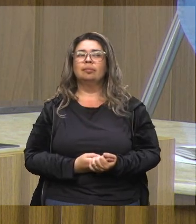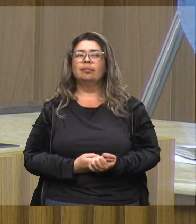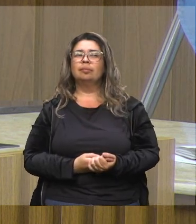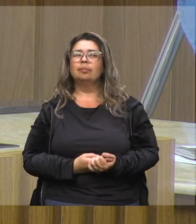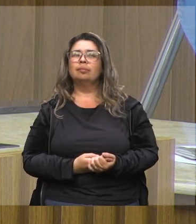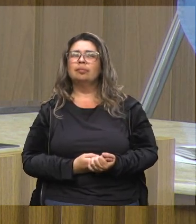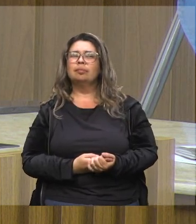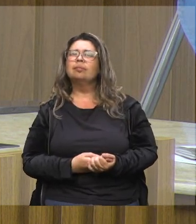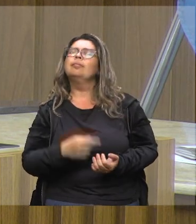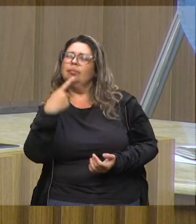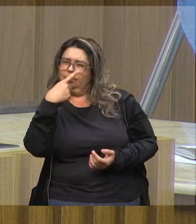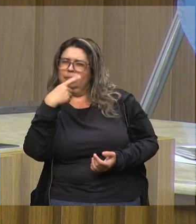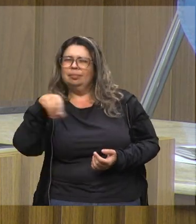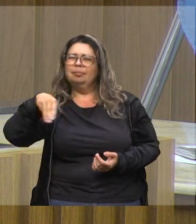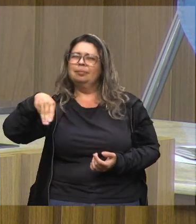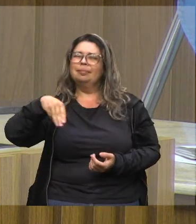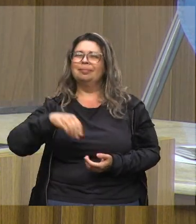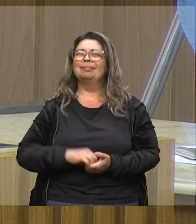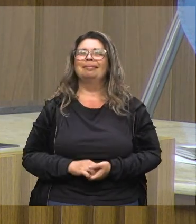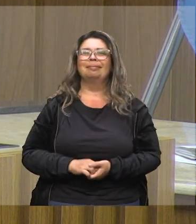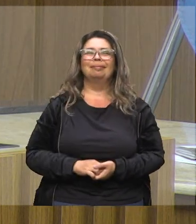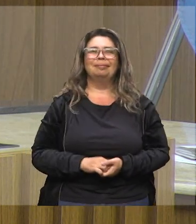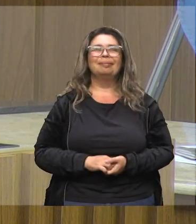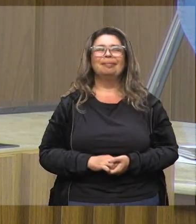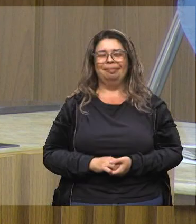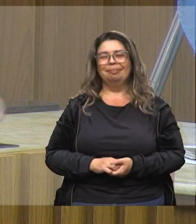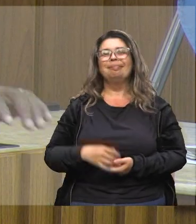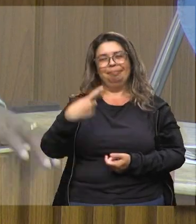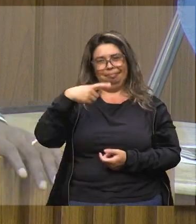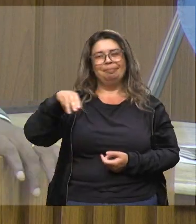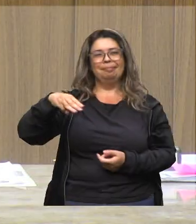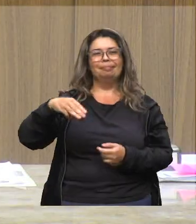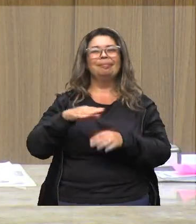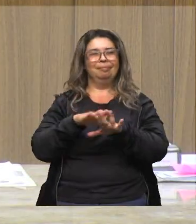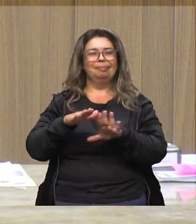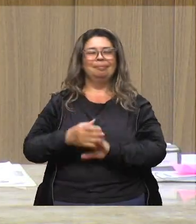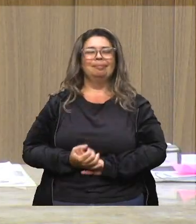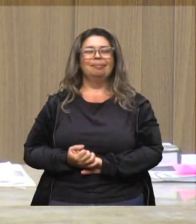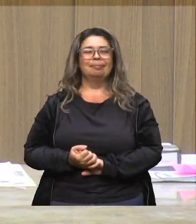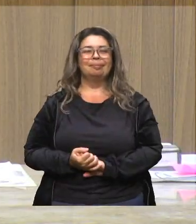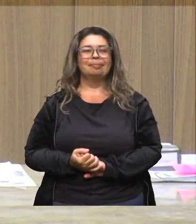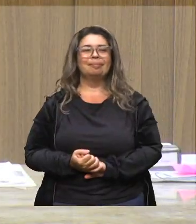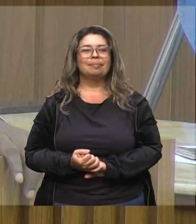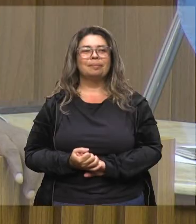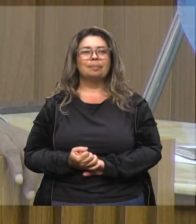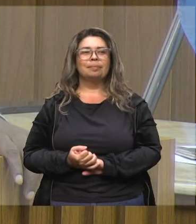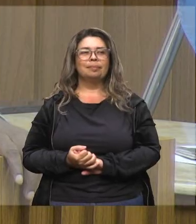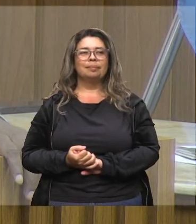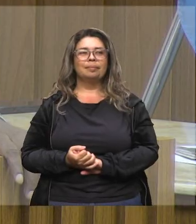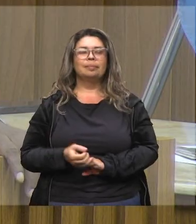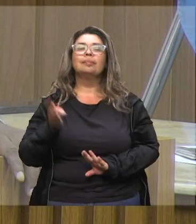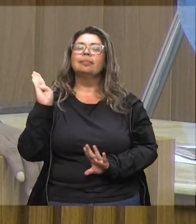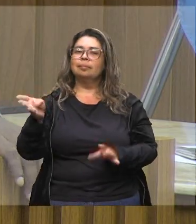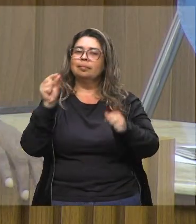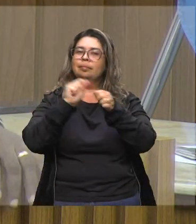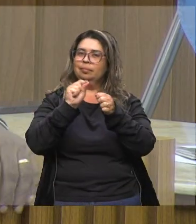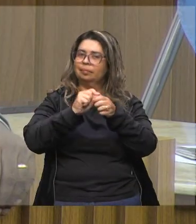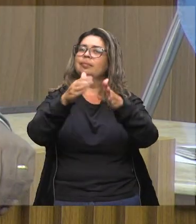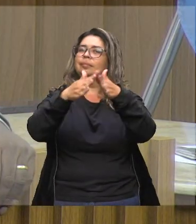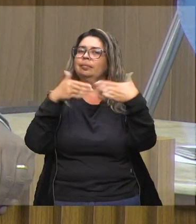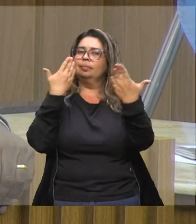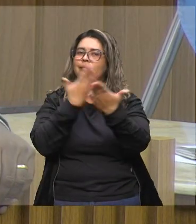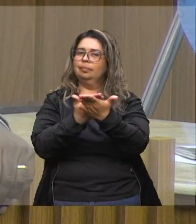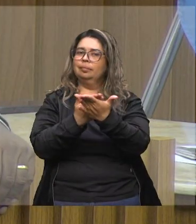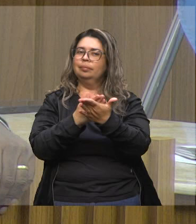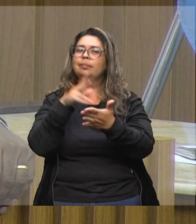Dá mais um minuto, senhora presidente. Tem mais um minuto, vereador. Obrigado. Já fiz um requerimento a